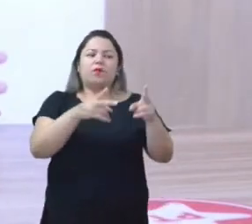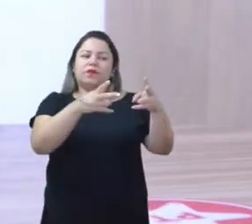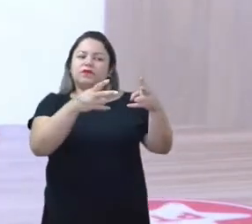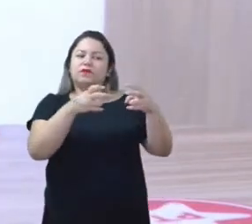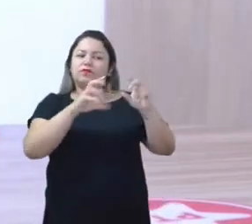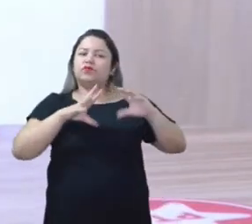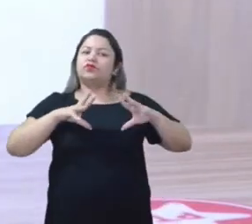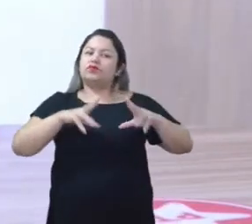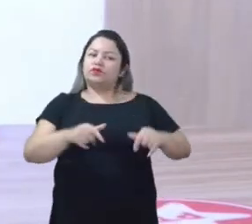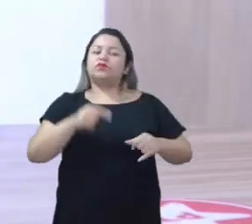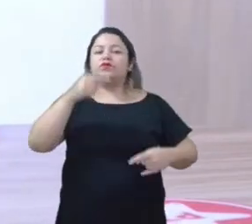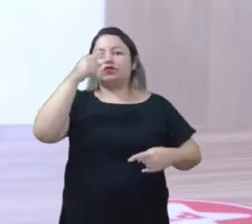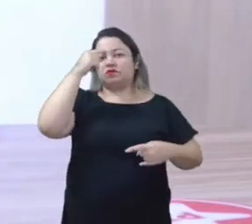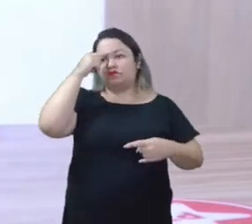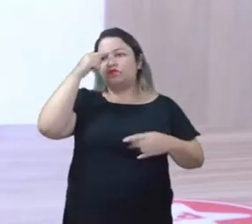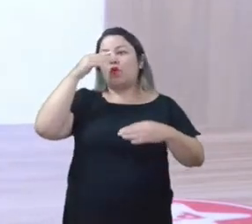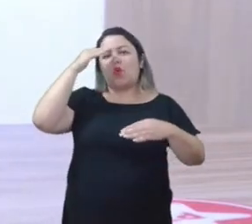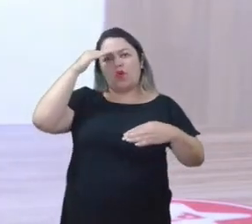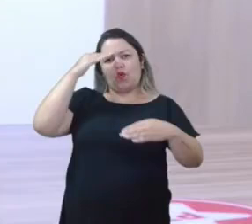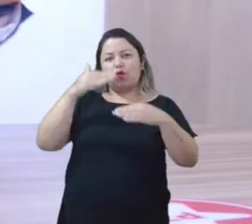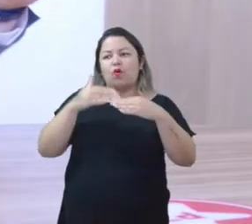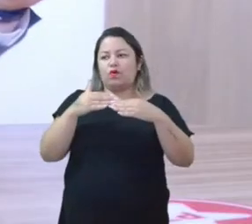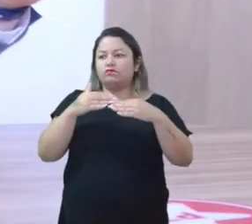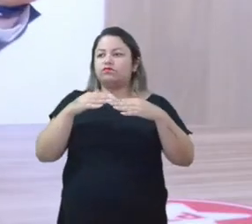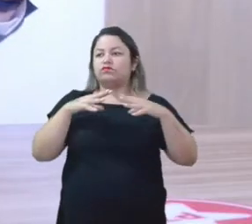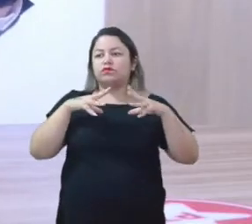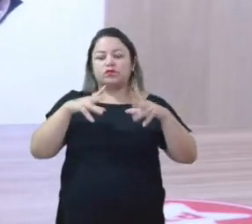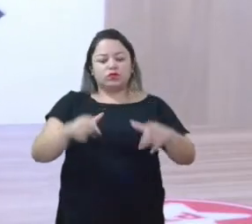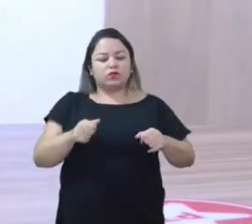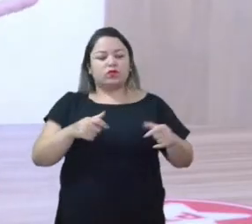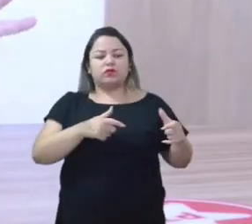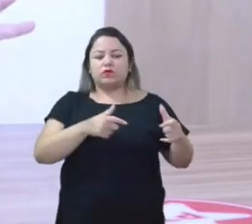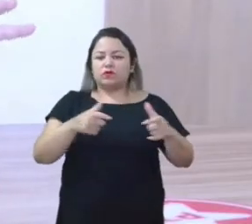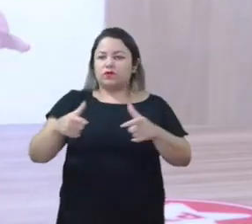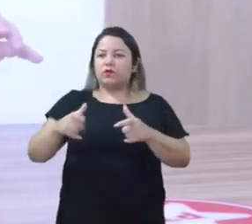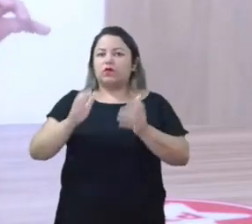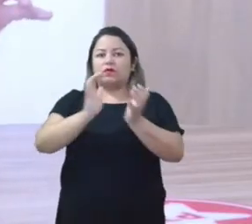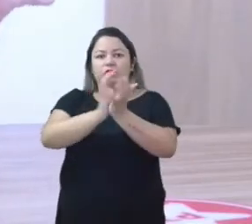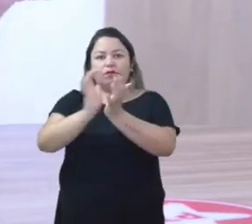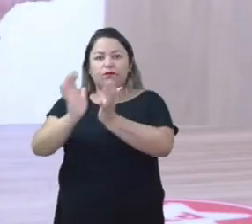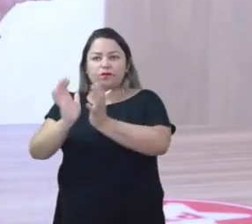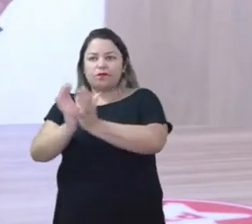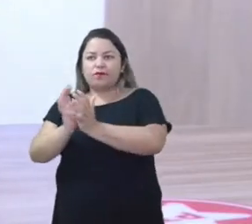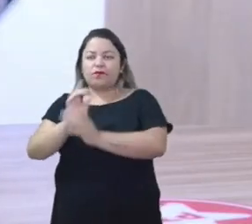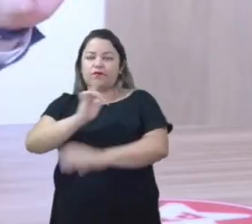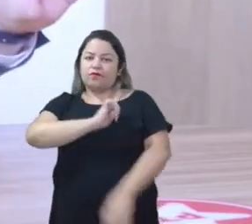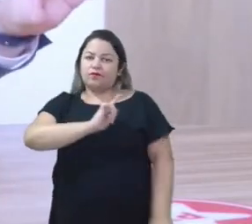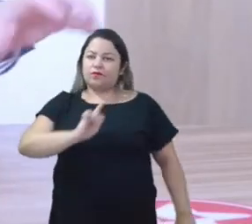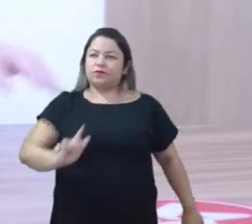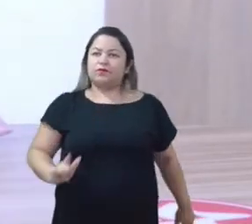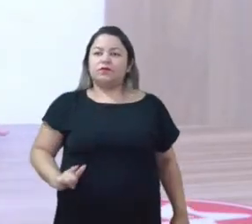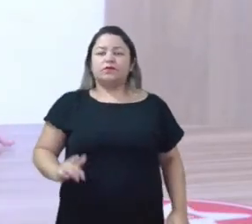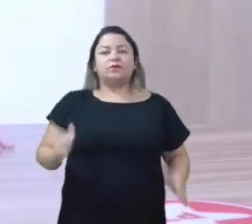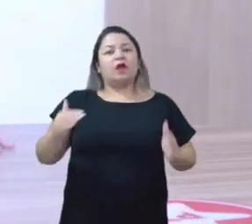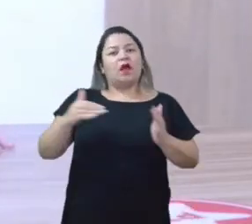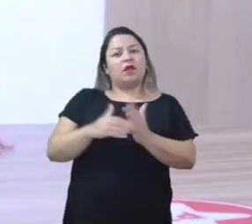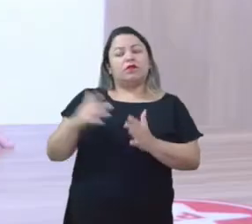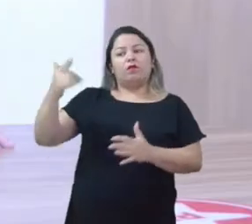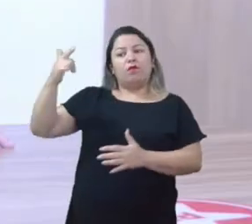que todos concordam. Todos os setores, governo, até a